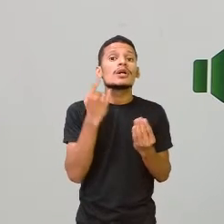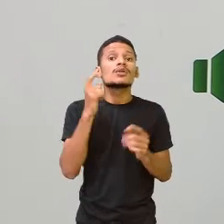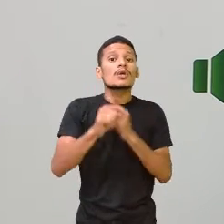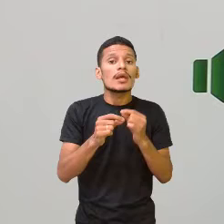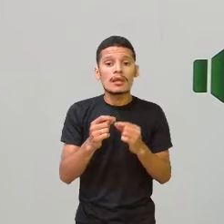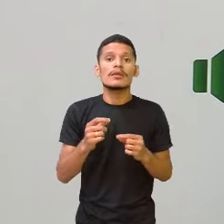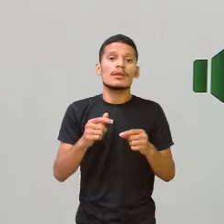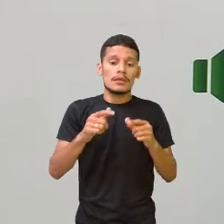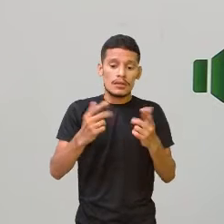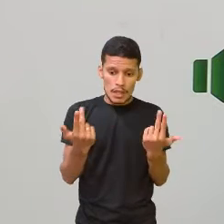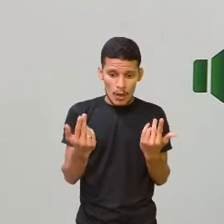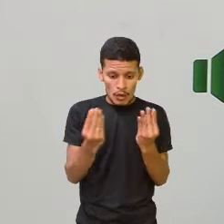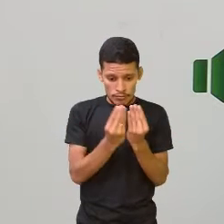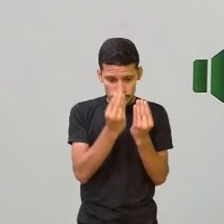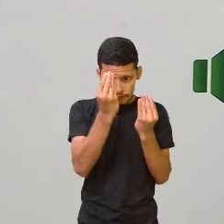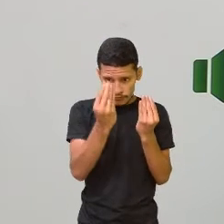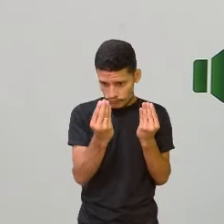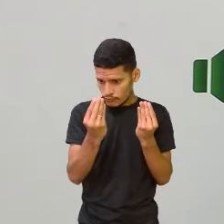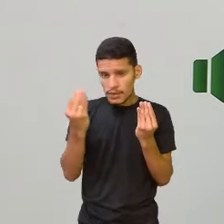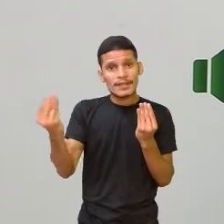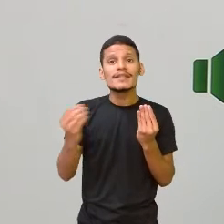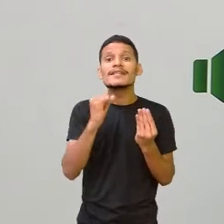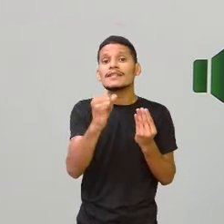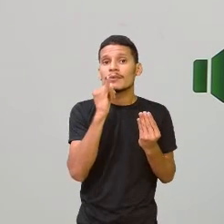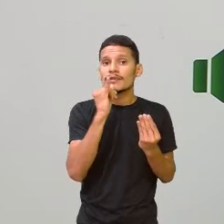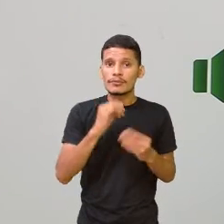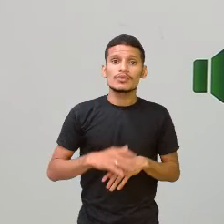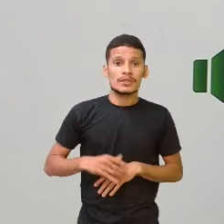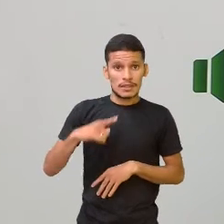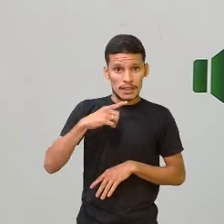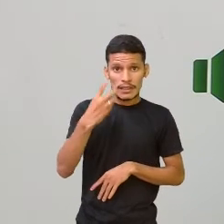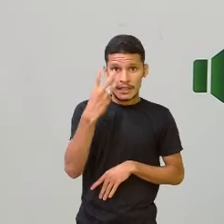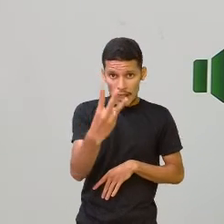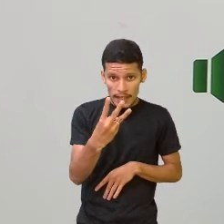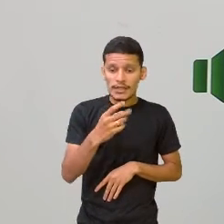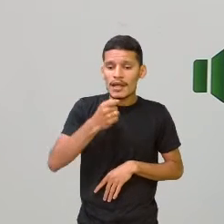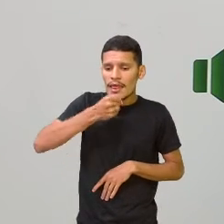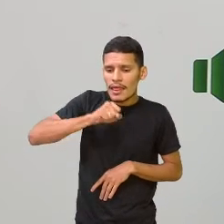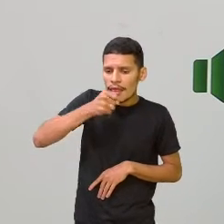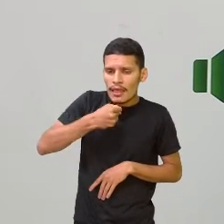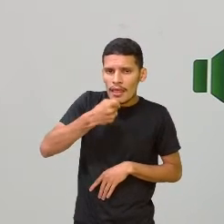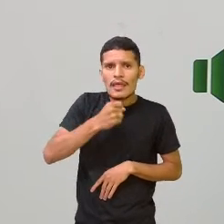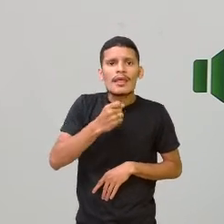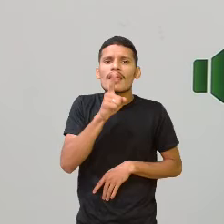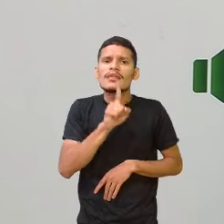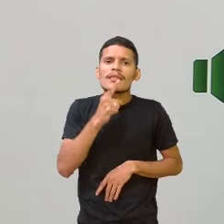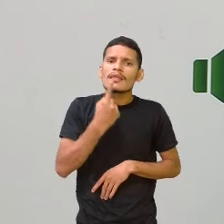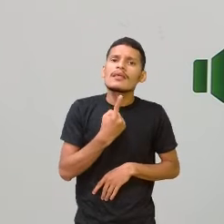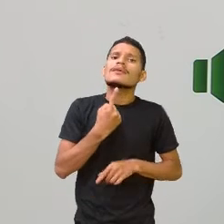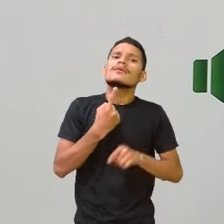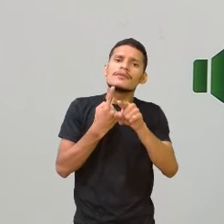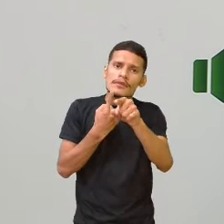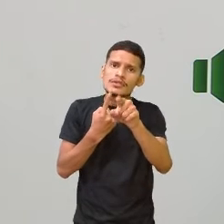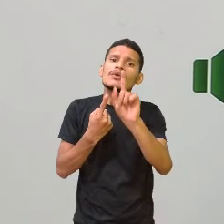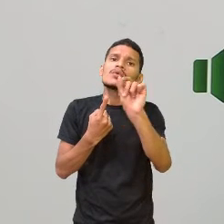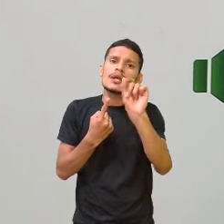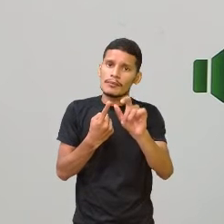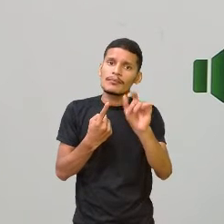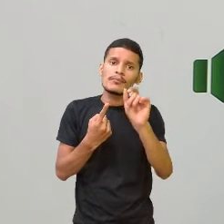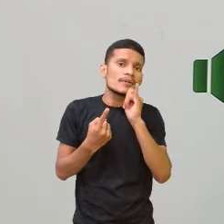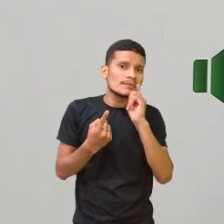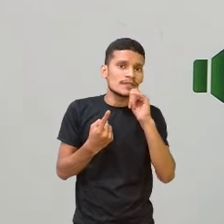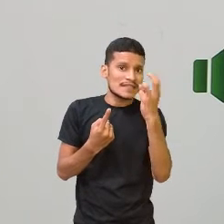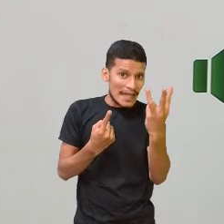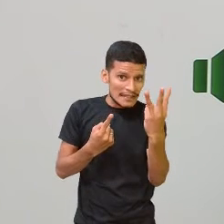partes iguais, né? Se você tem, por exemplo, 3 pirulitos e vai dividir com seus 2 irmãos, cada irmão vai ficar com